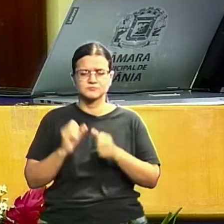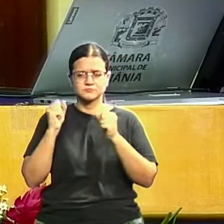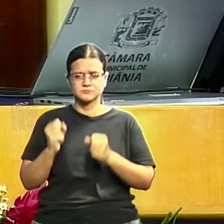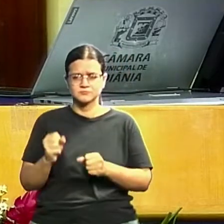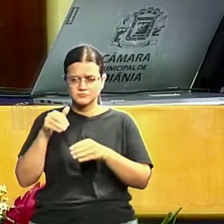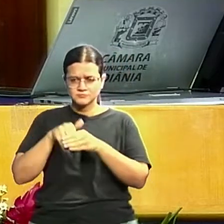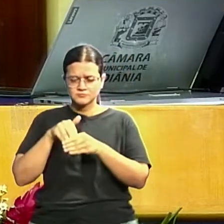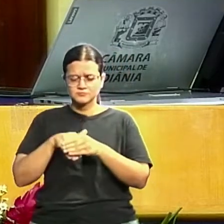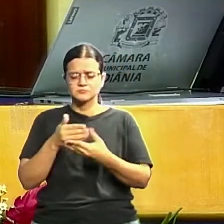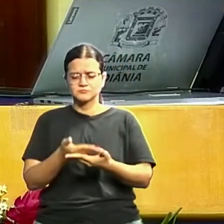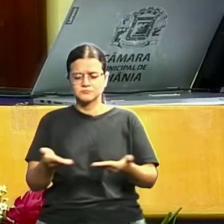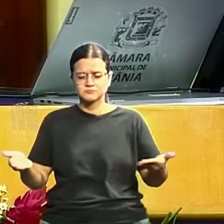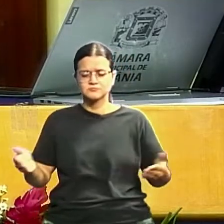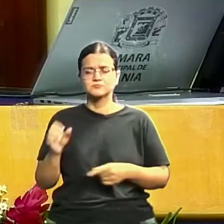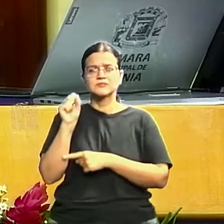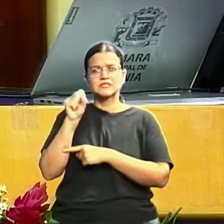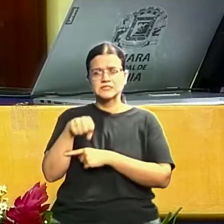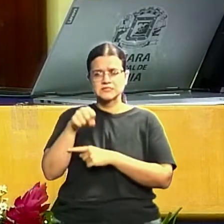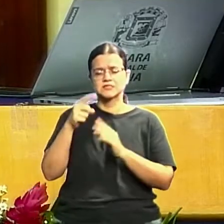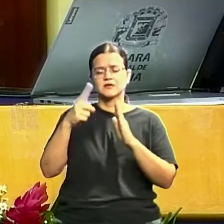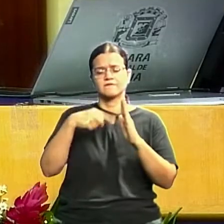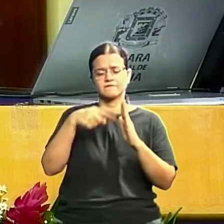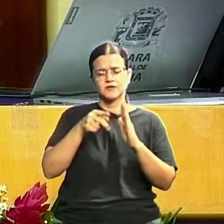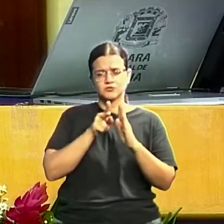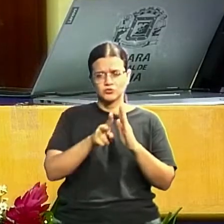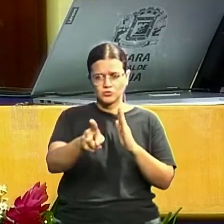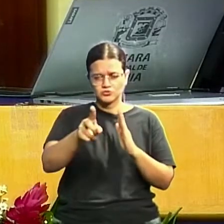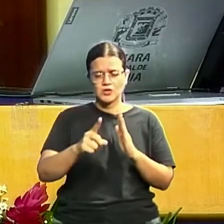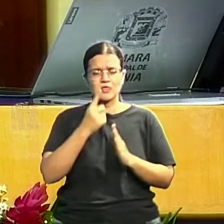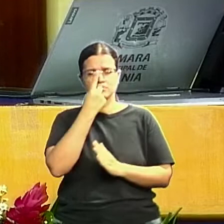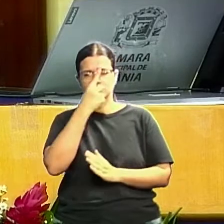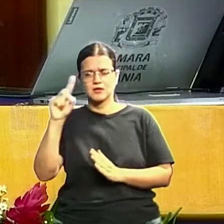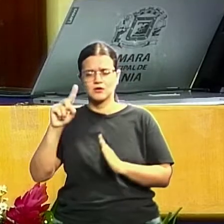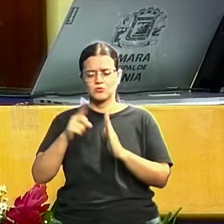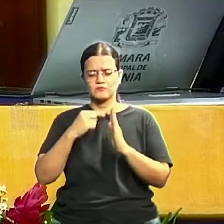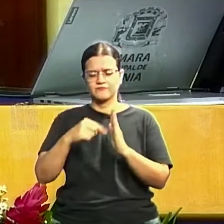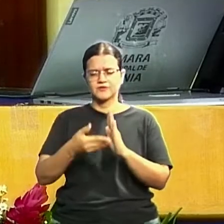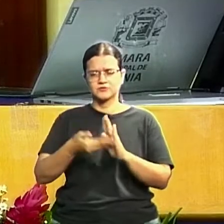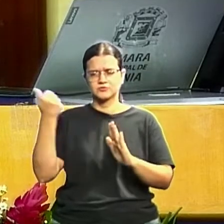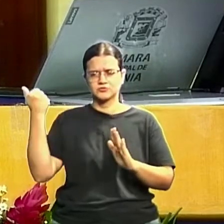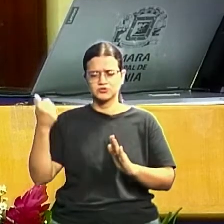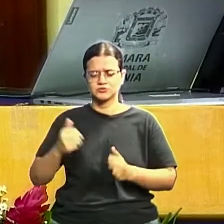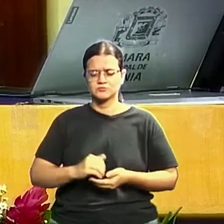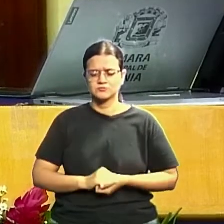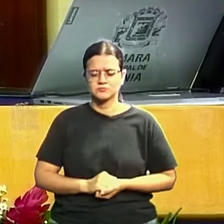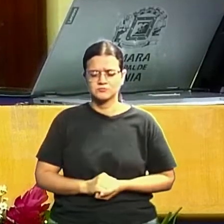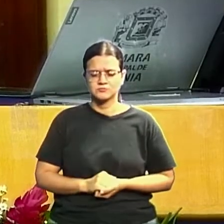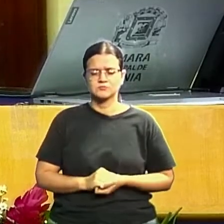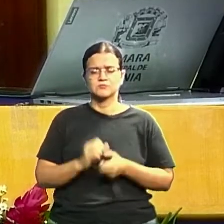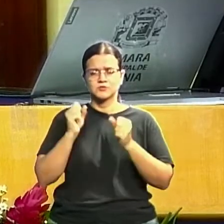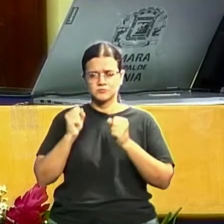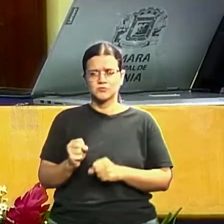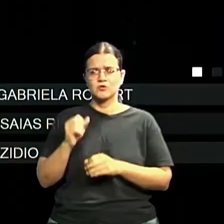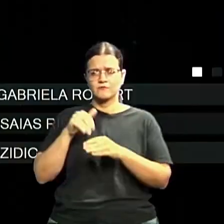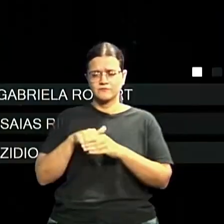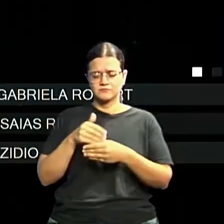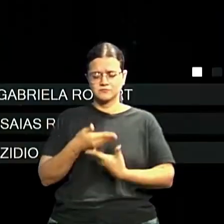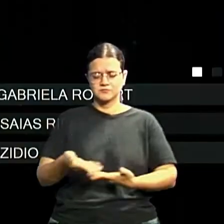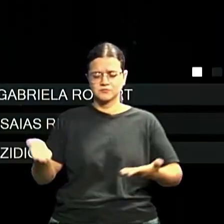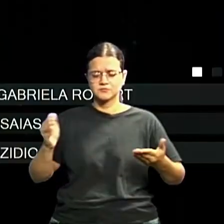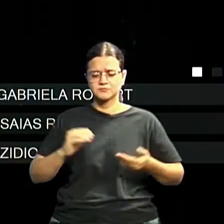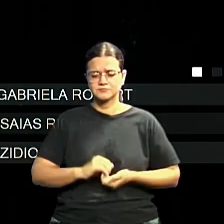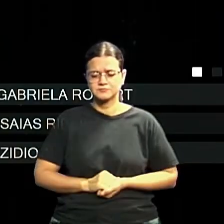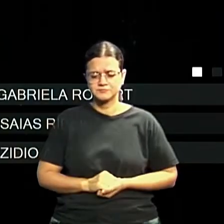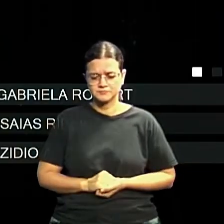podem votar. Sim, mantém o veto. Não, derruba o veto. Está aberta a votação.